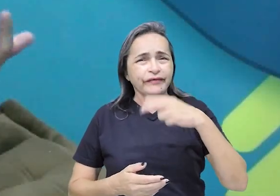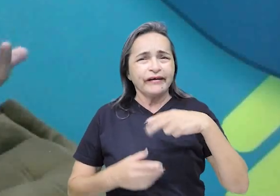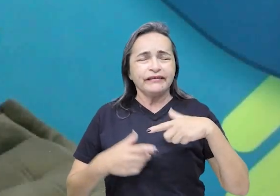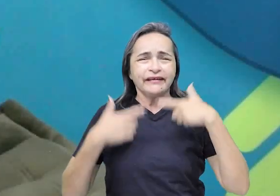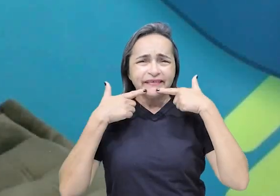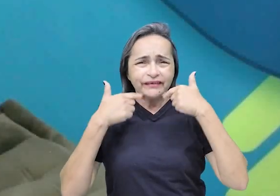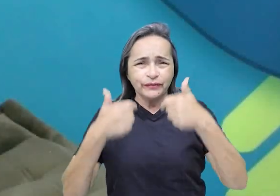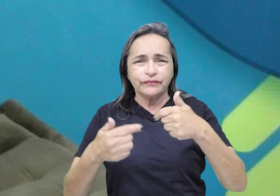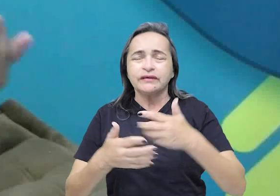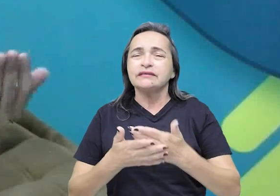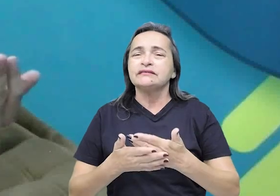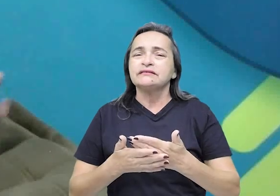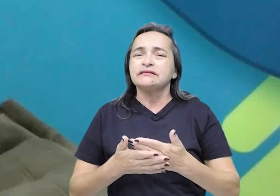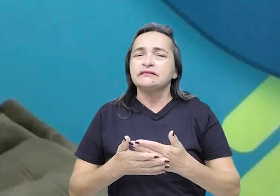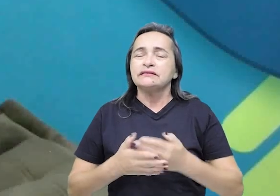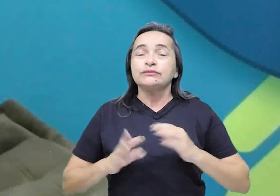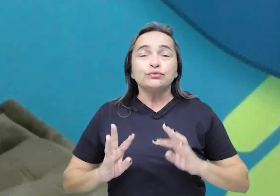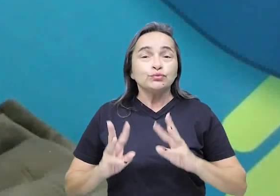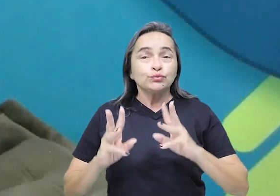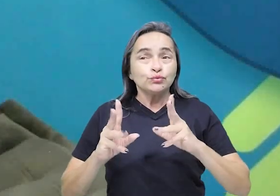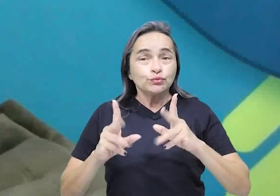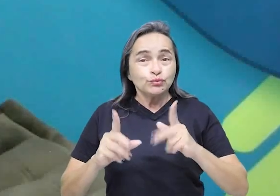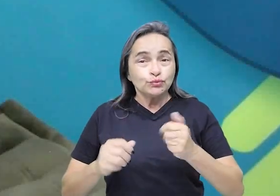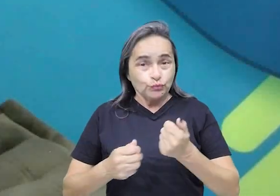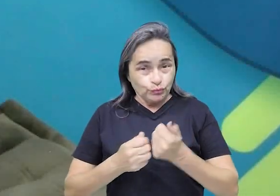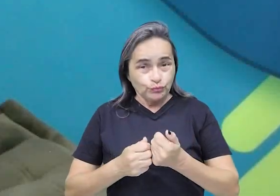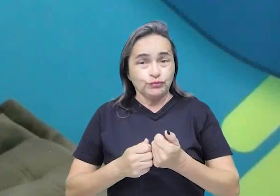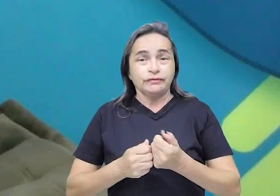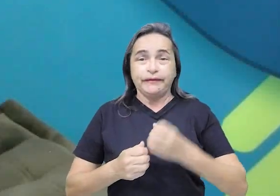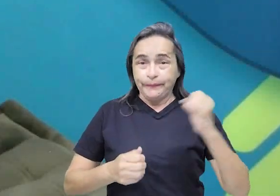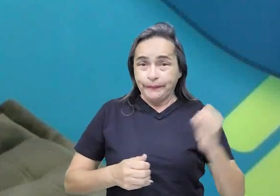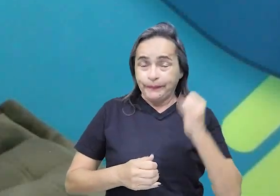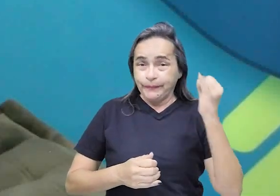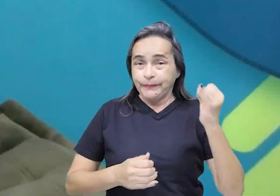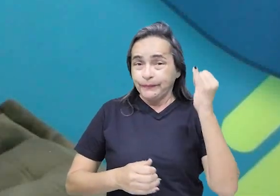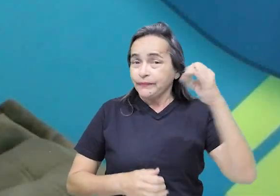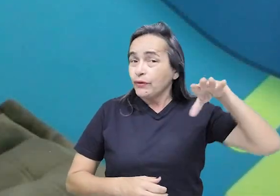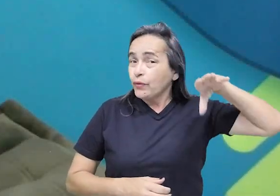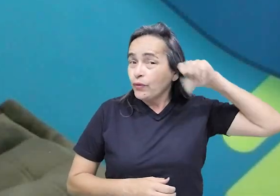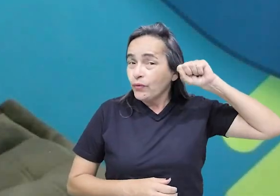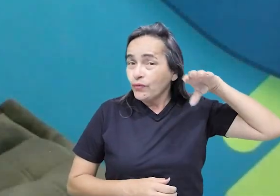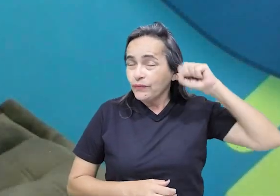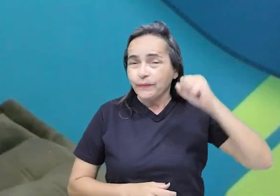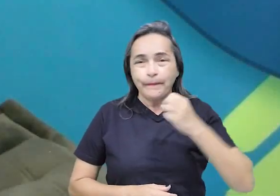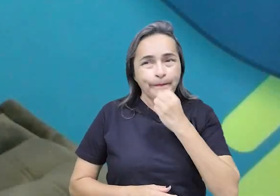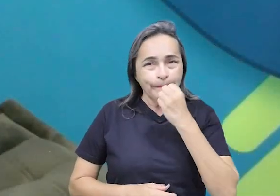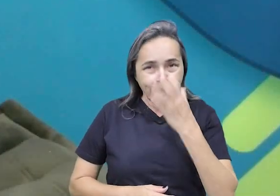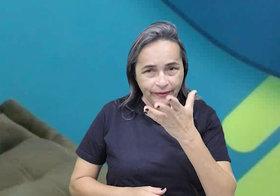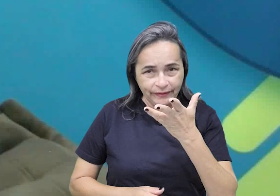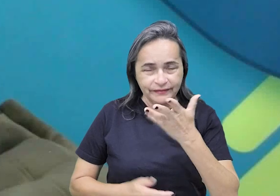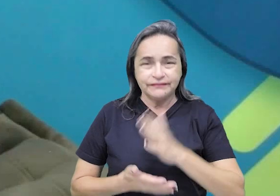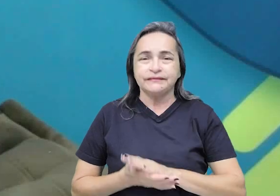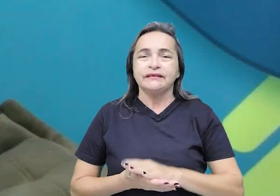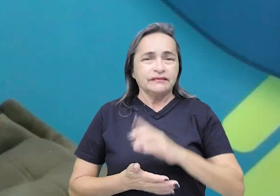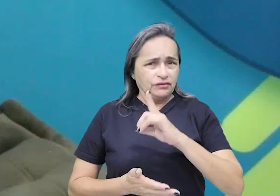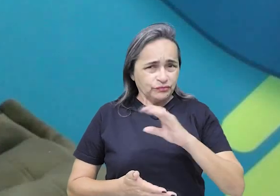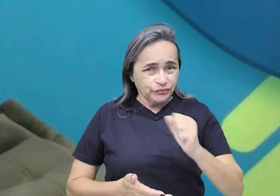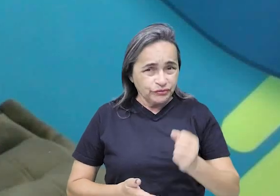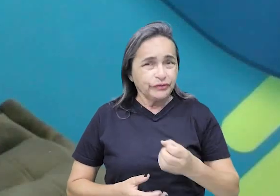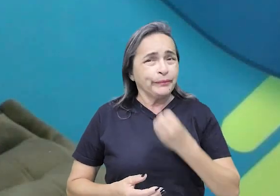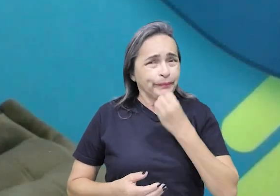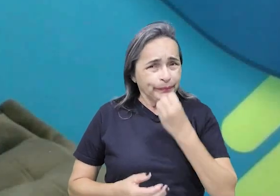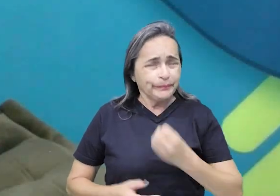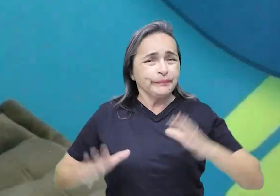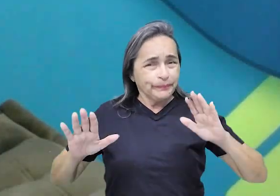que depende tudo da questão auditiva, né? E é um dia, sim, a ser celebrado, a